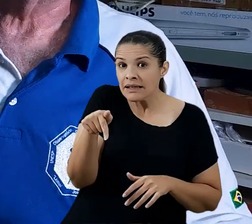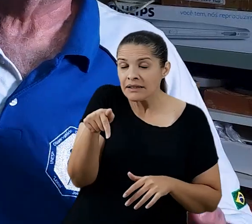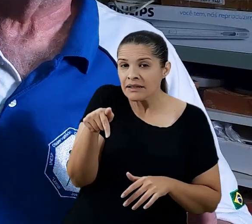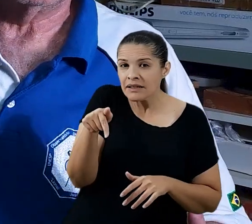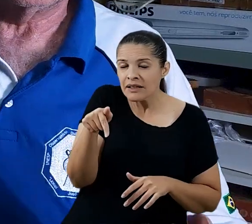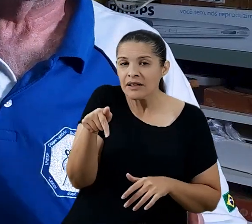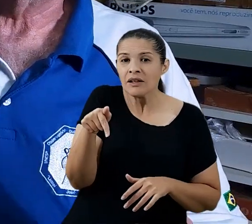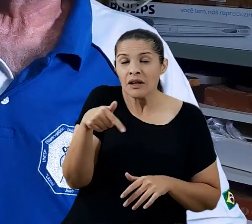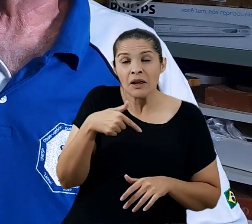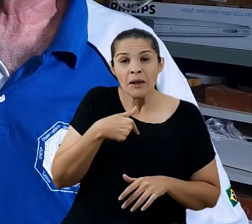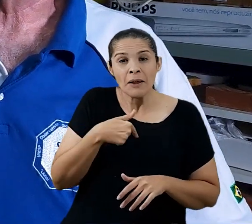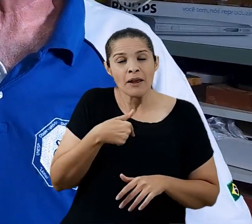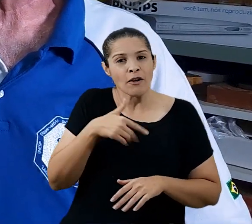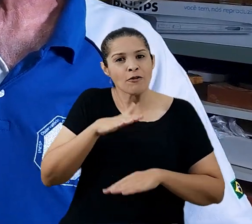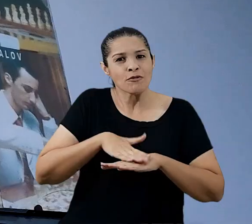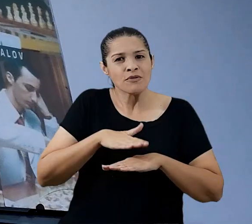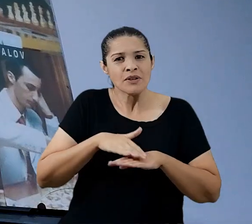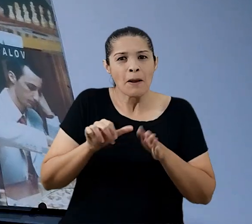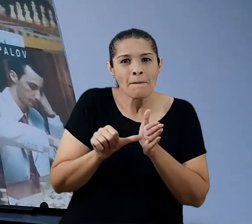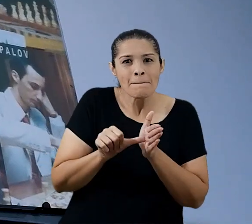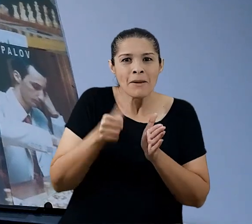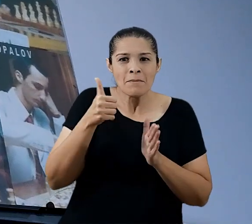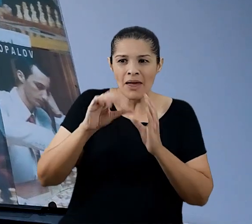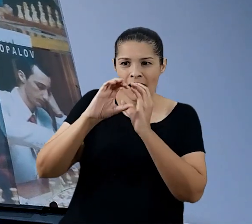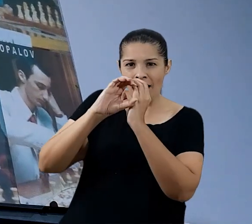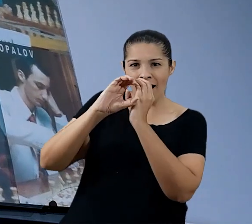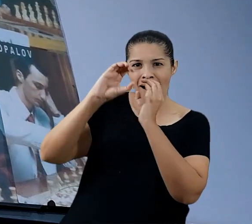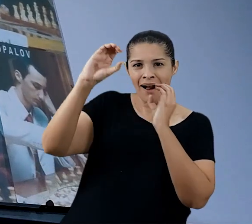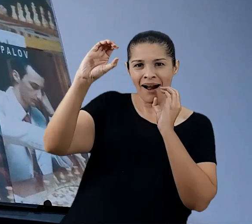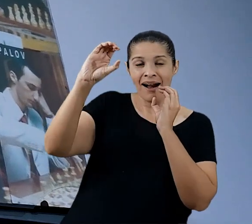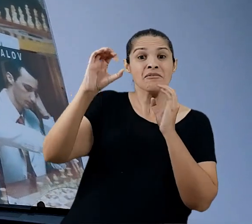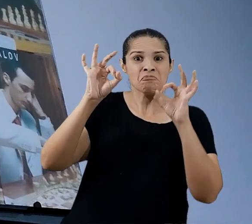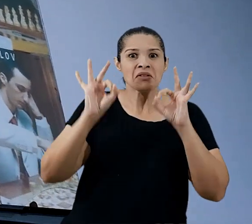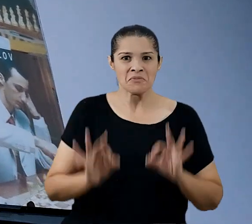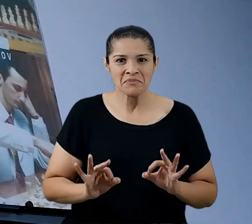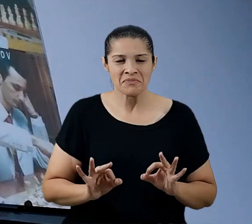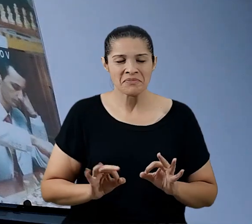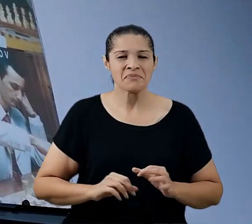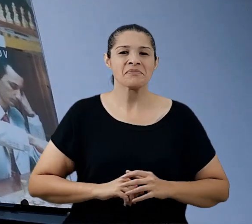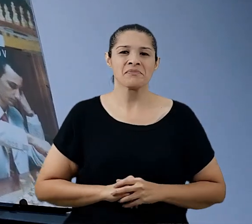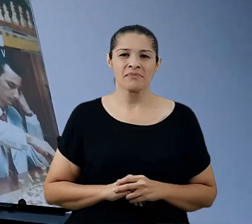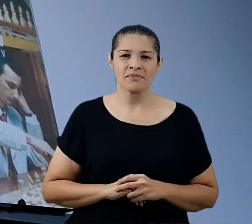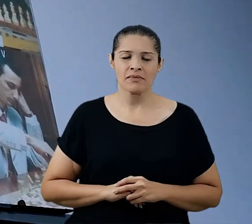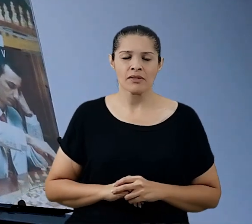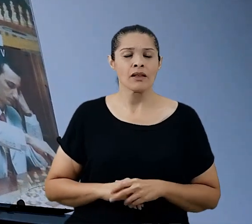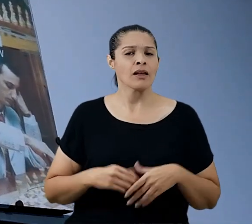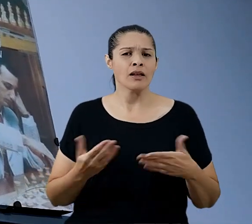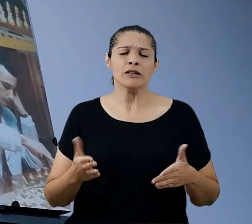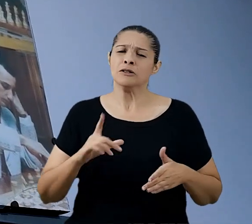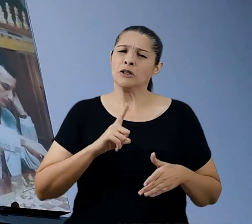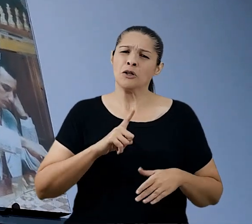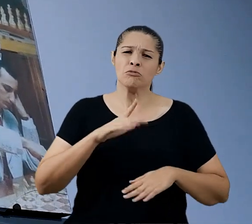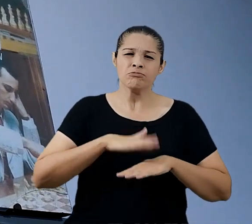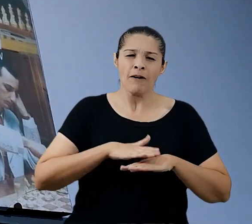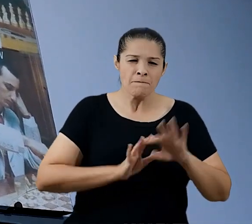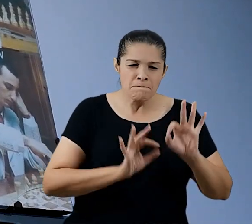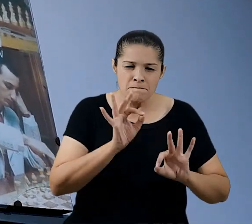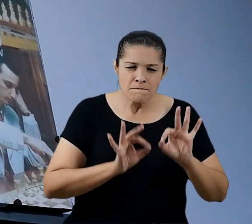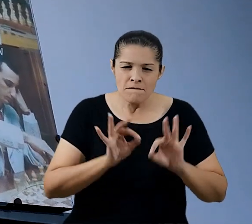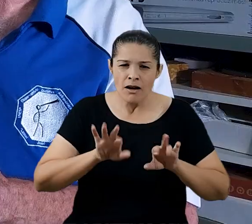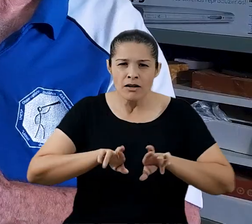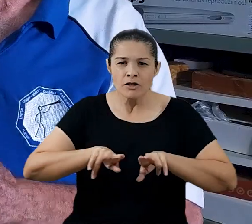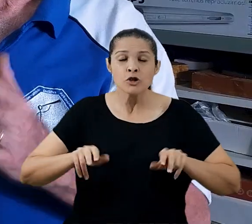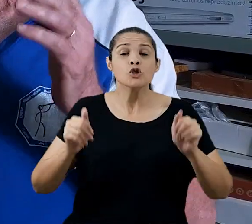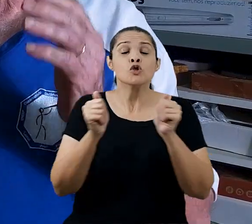eu fiz a primeira luneta, que deu certo. A gente fez muitas lunetas junto com a